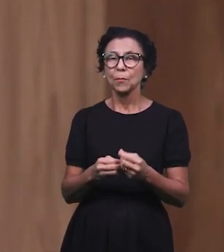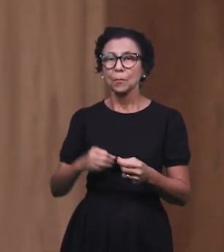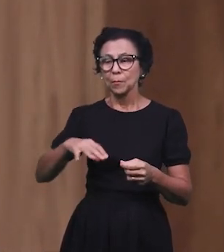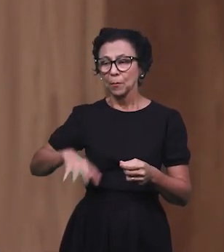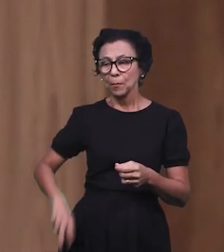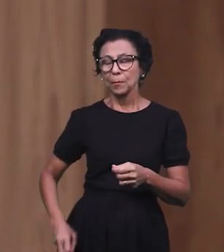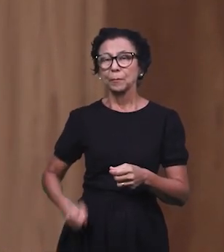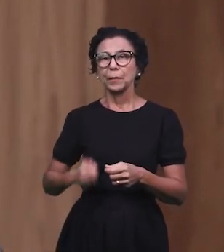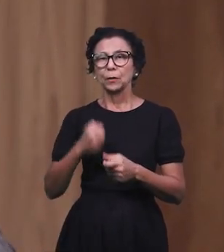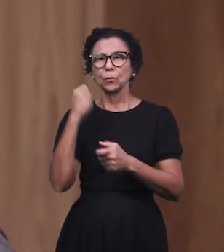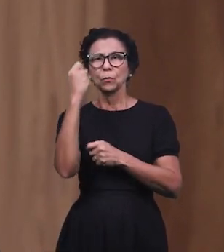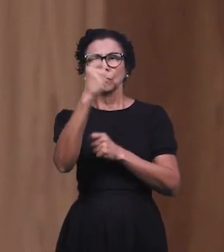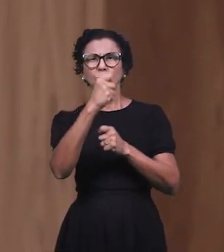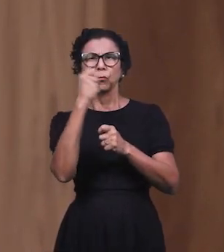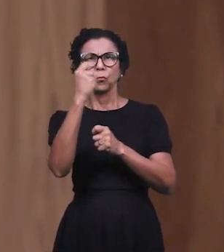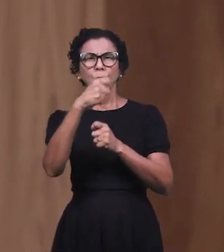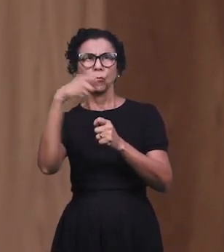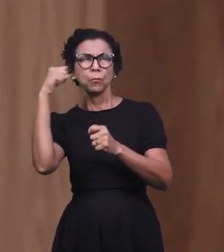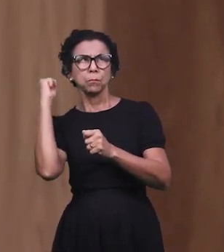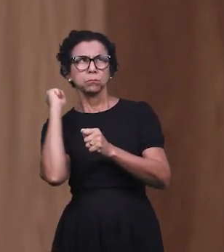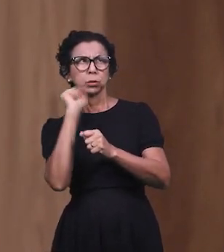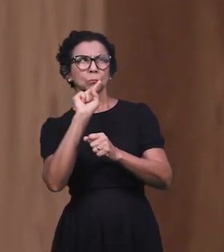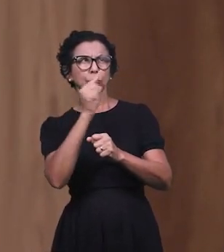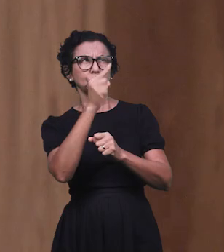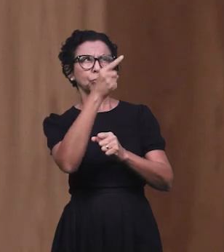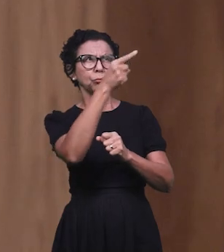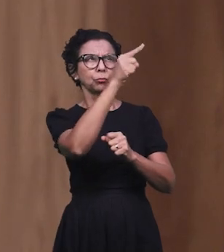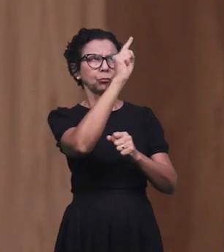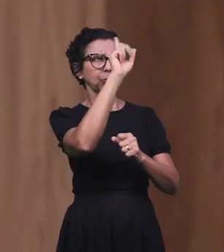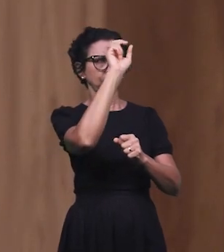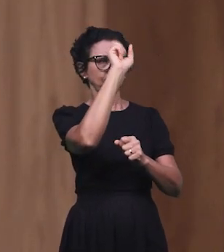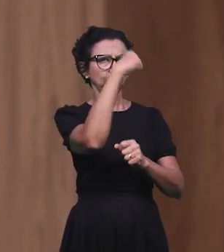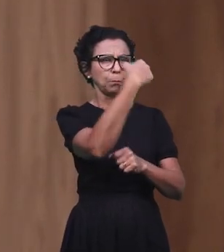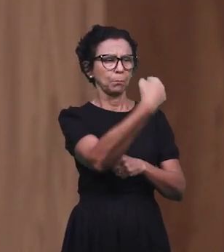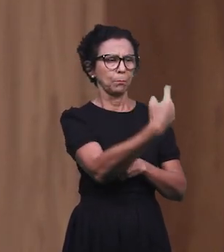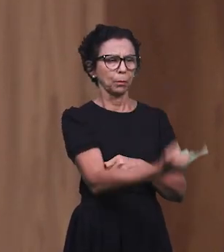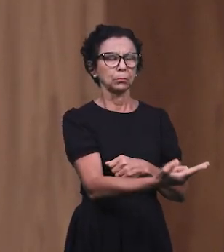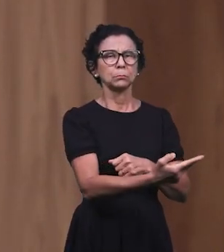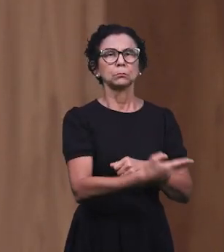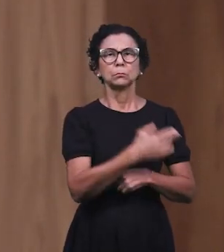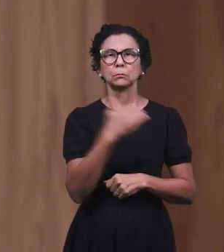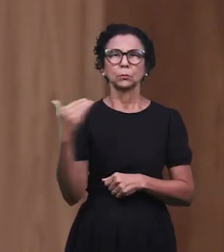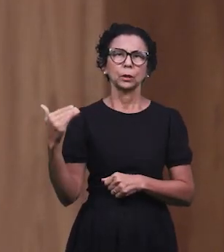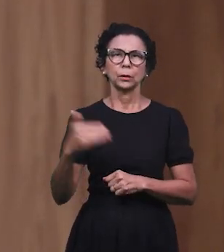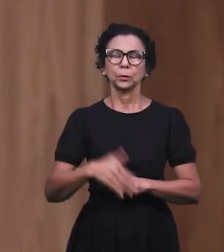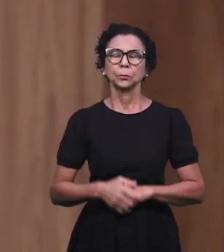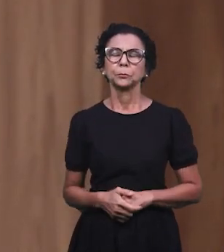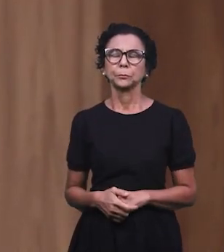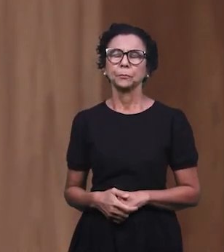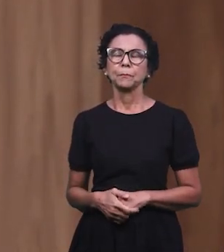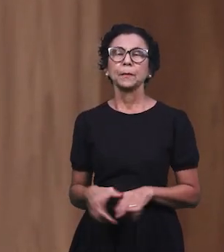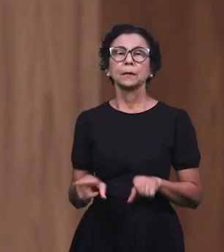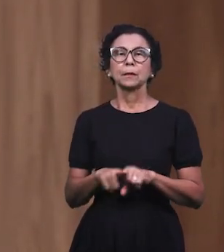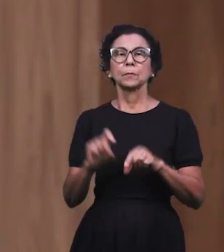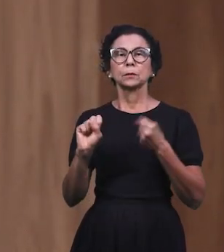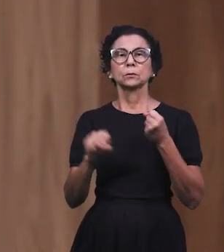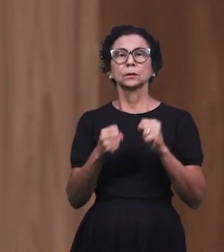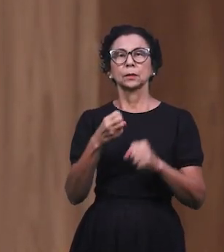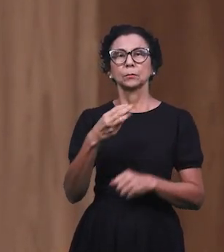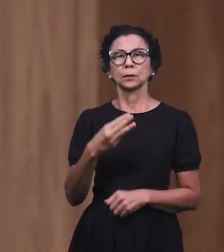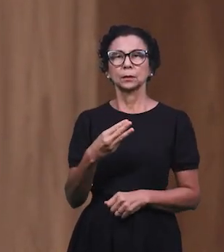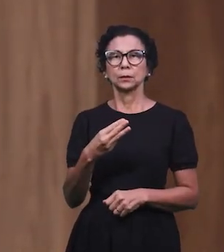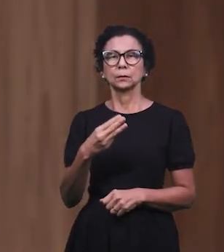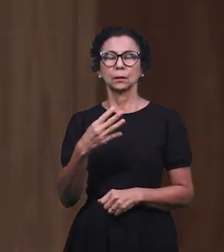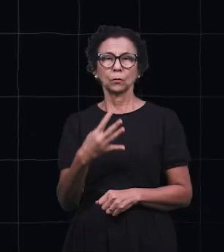nesse sentido aqui. Em relação à quantidade, né, de pessoas, né, soldados, né, o Salmo 34:8